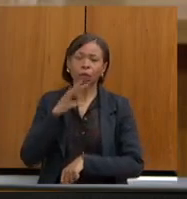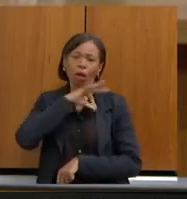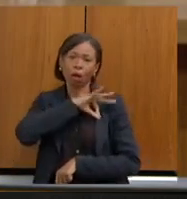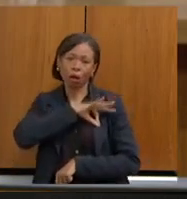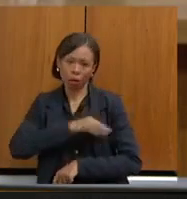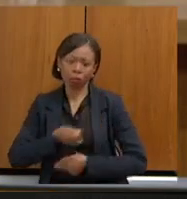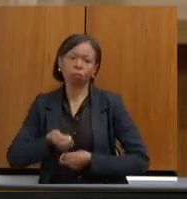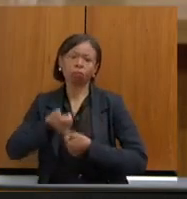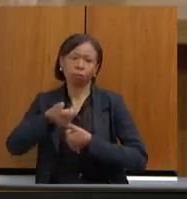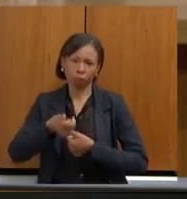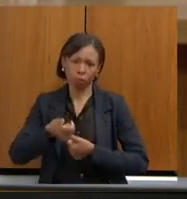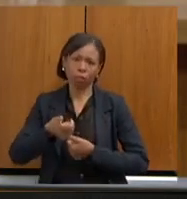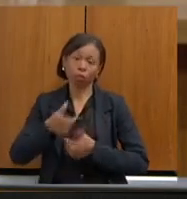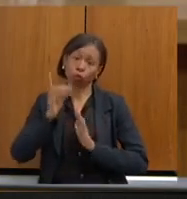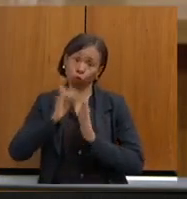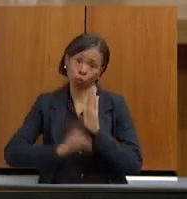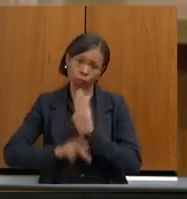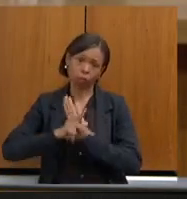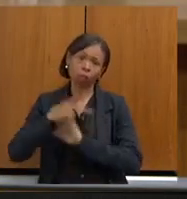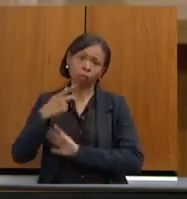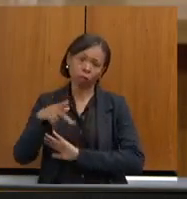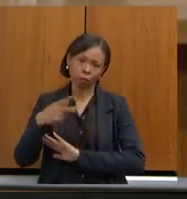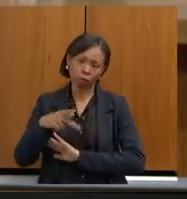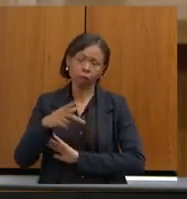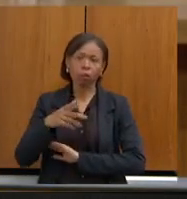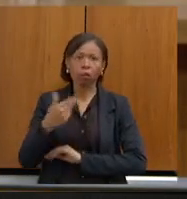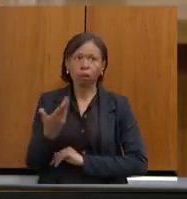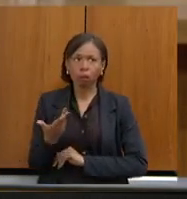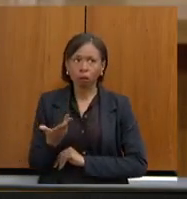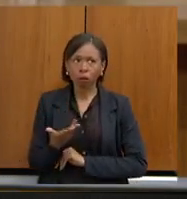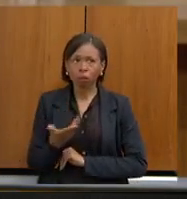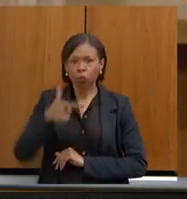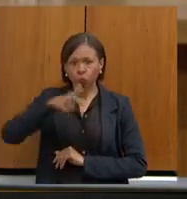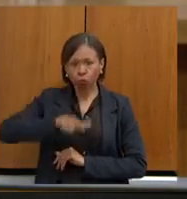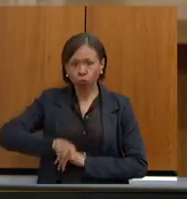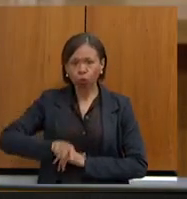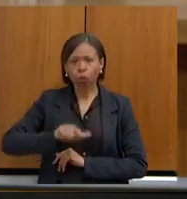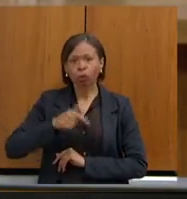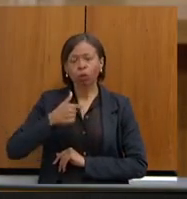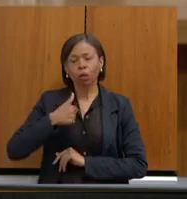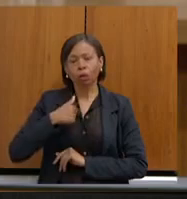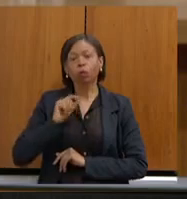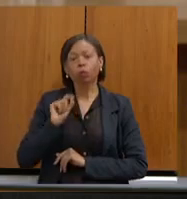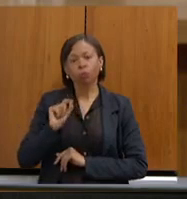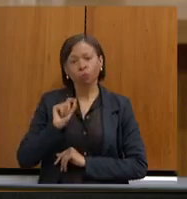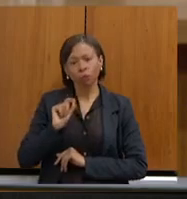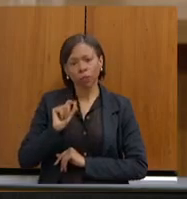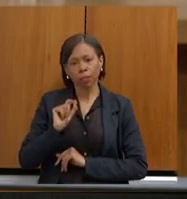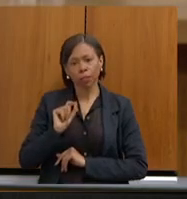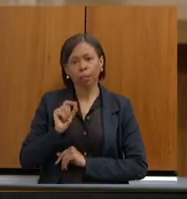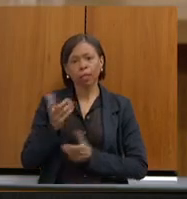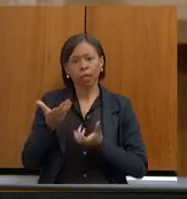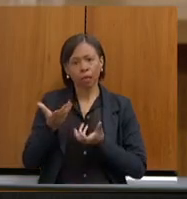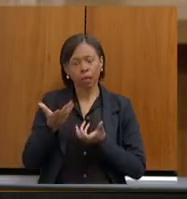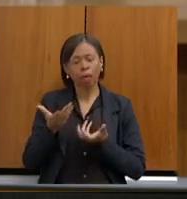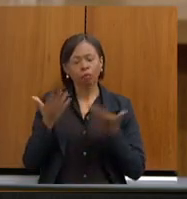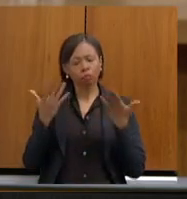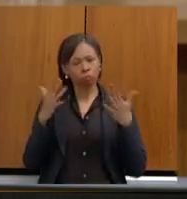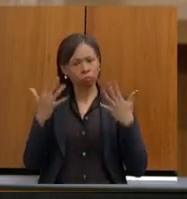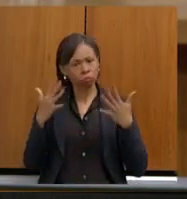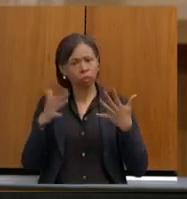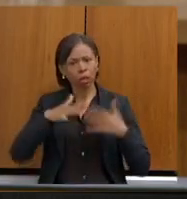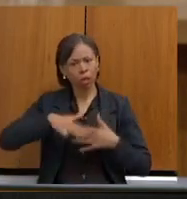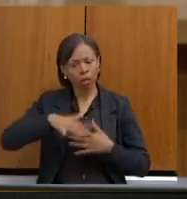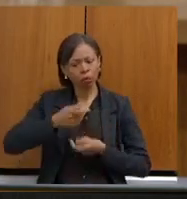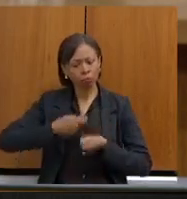tão no que se refere a isso aqui era aqui novamente render aos meus os créditos a nossa